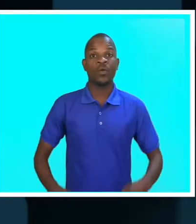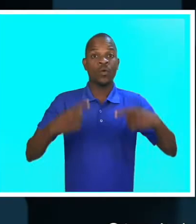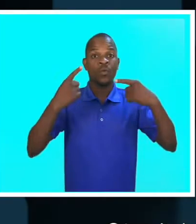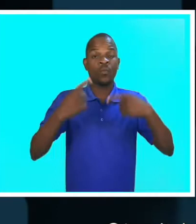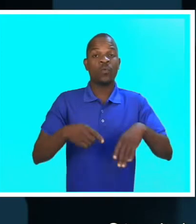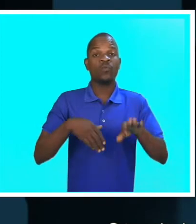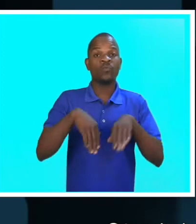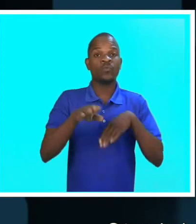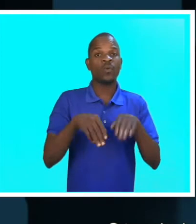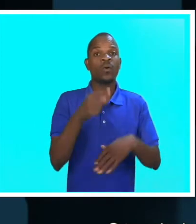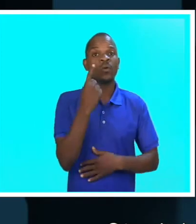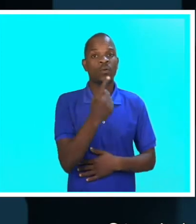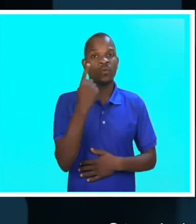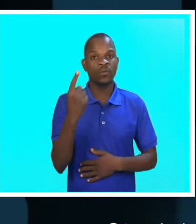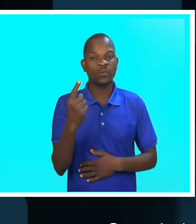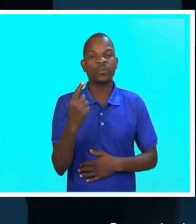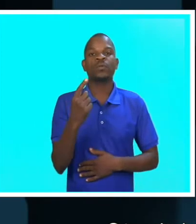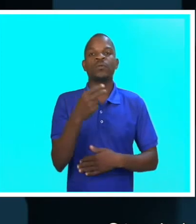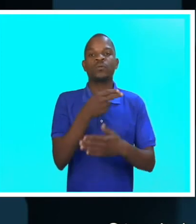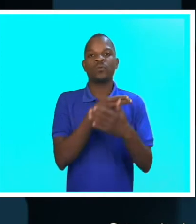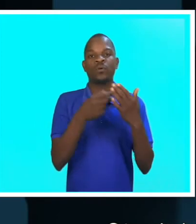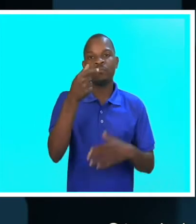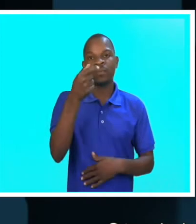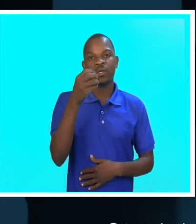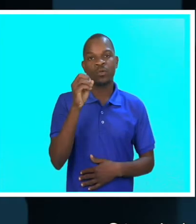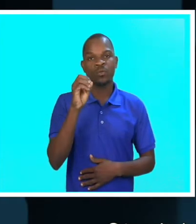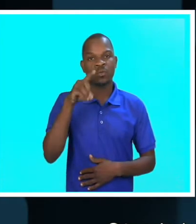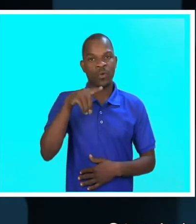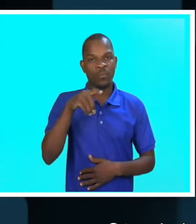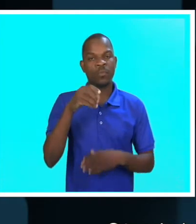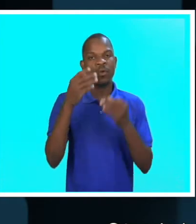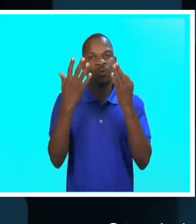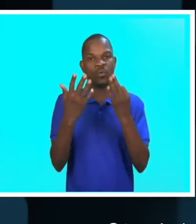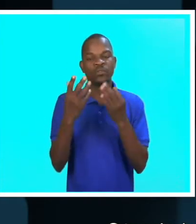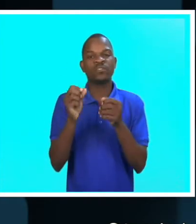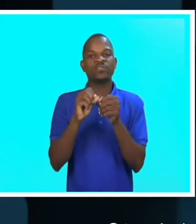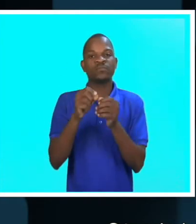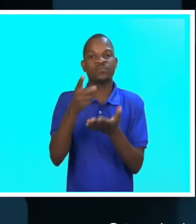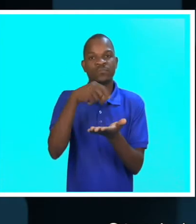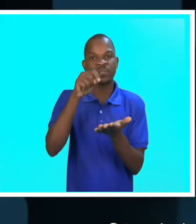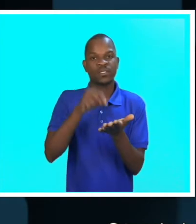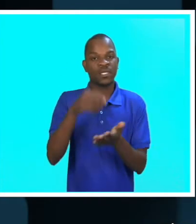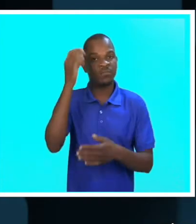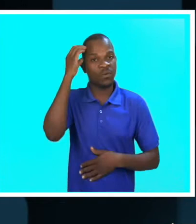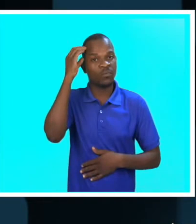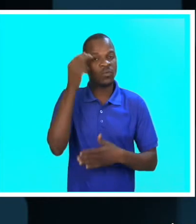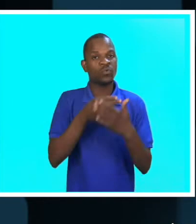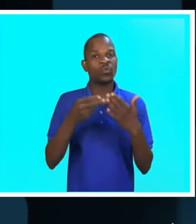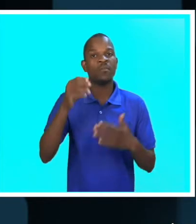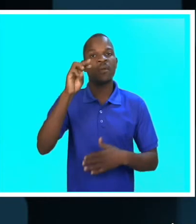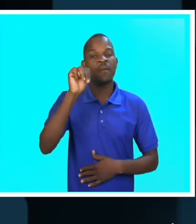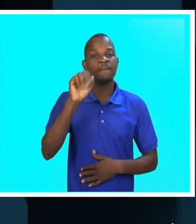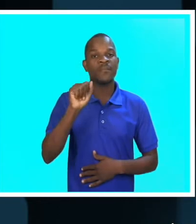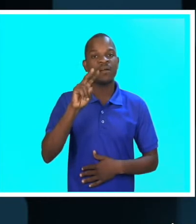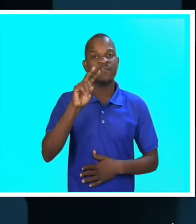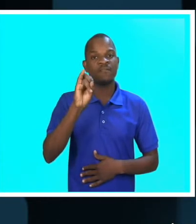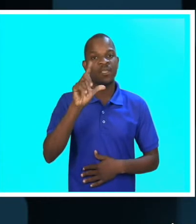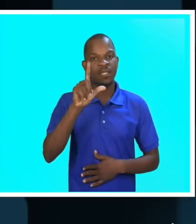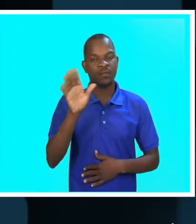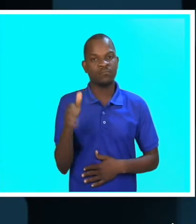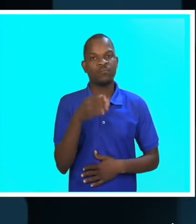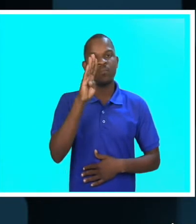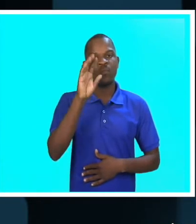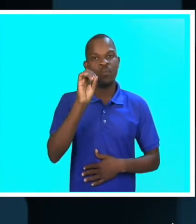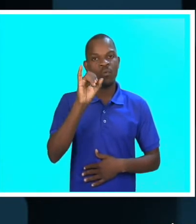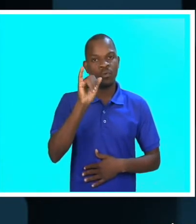O torneio de futebol 11 Top 8 Mavila Boys, que se realiza na cidade de Maputo, vai premiar jornalistas que